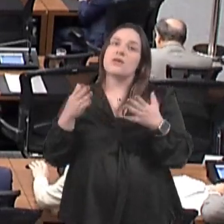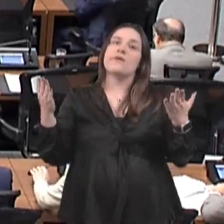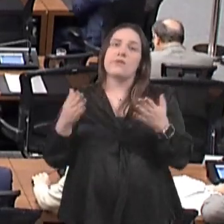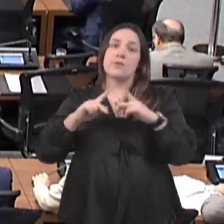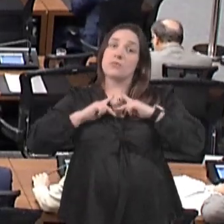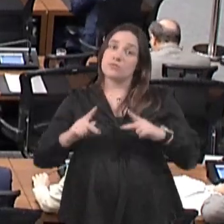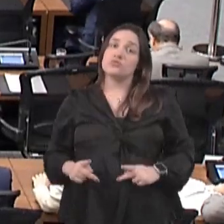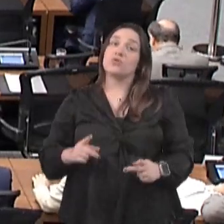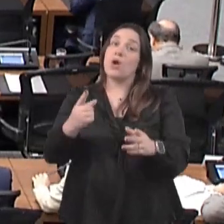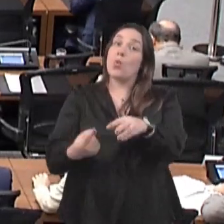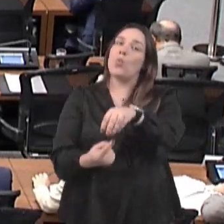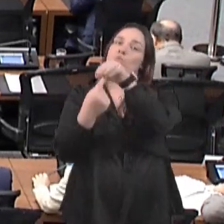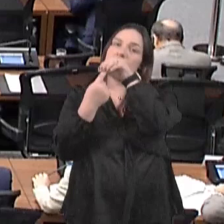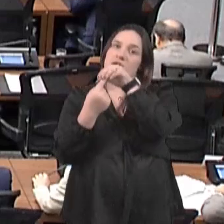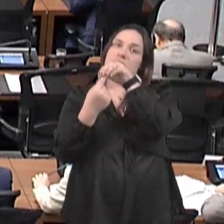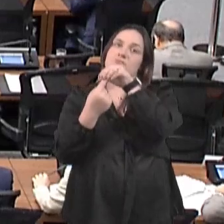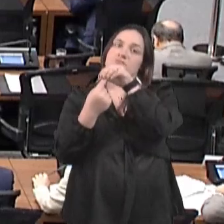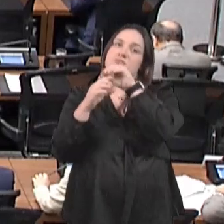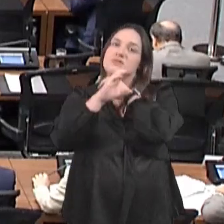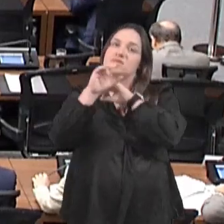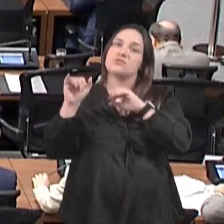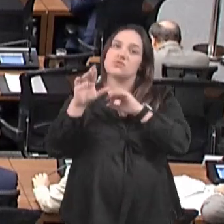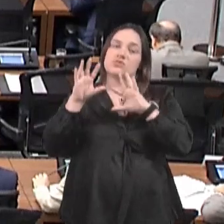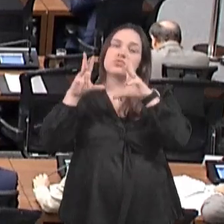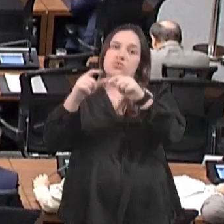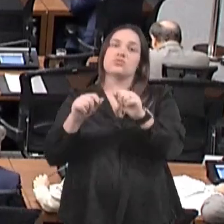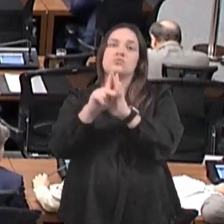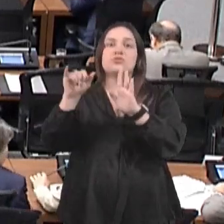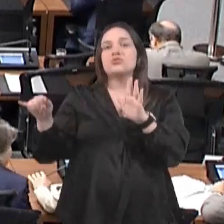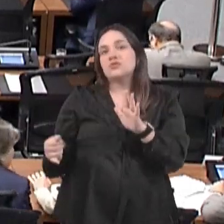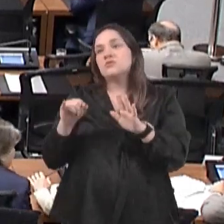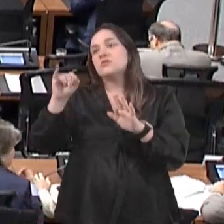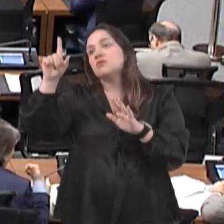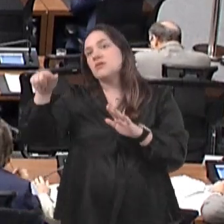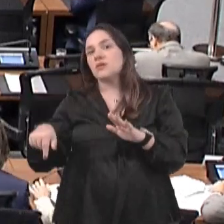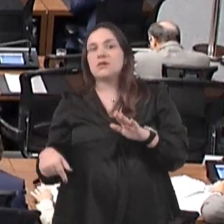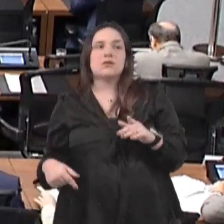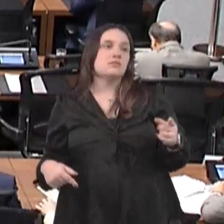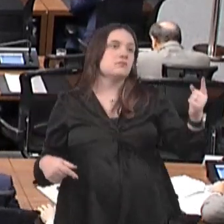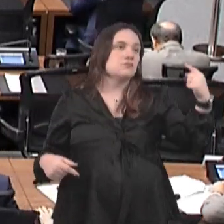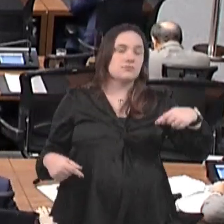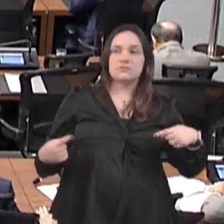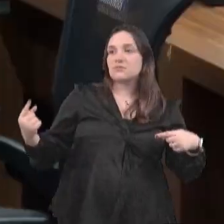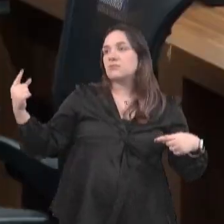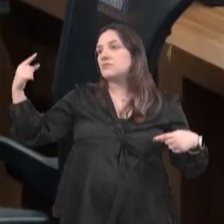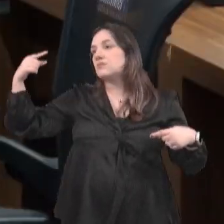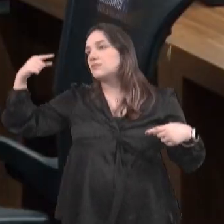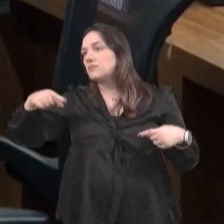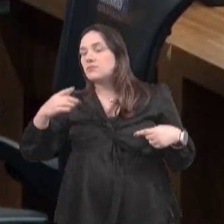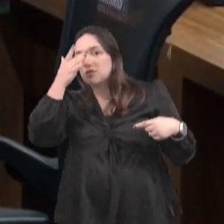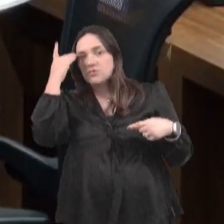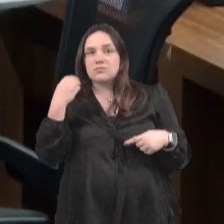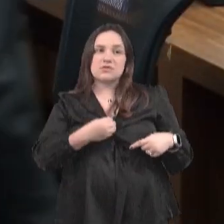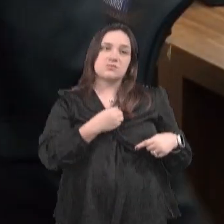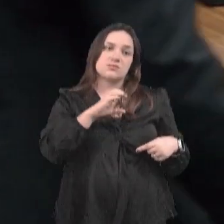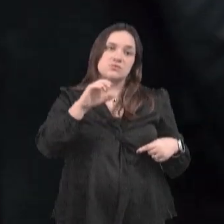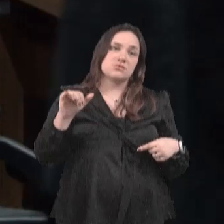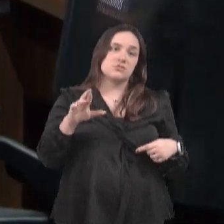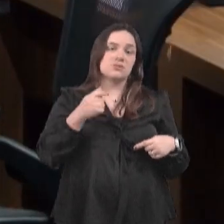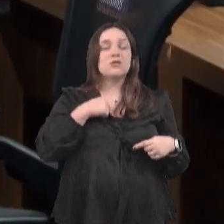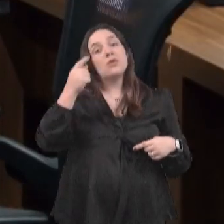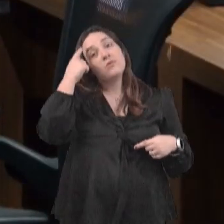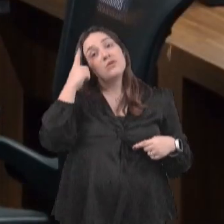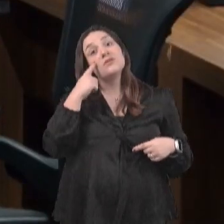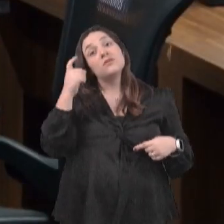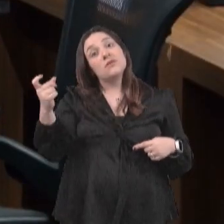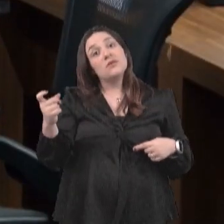sumulado, maciço, único para todos os projetos, independente se vem da oposição, vem de membro da CCJ, mas acho